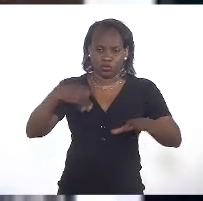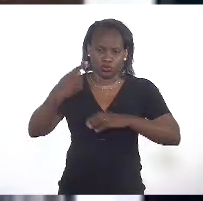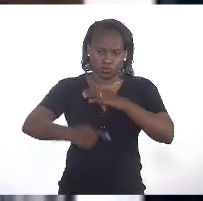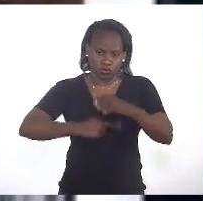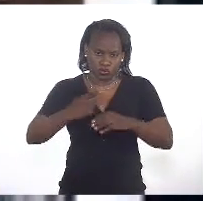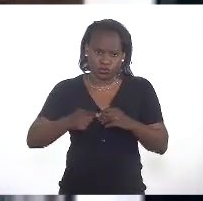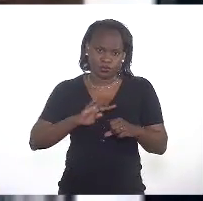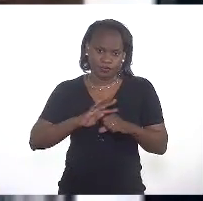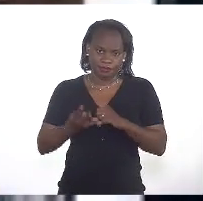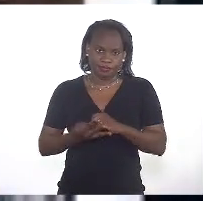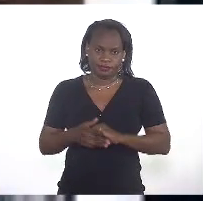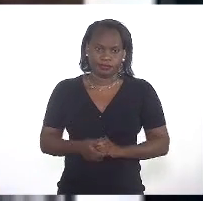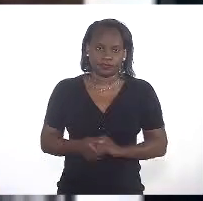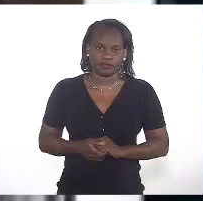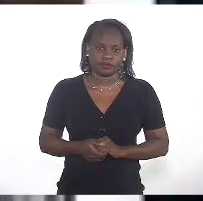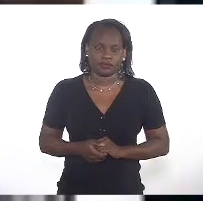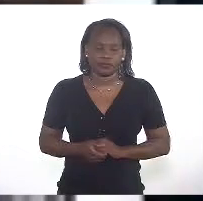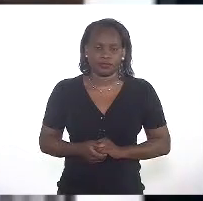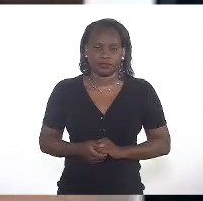coronavírus